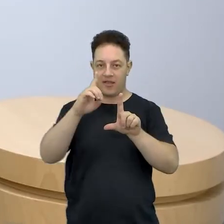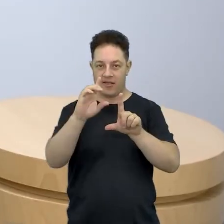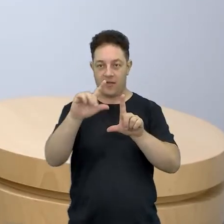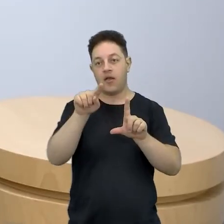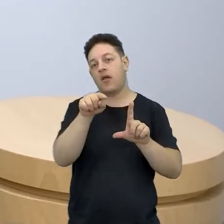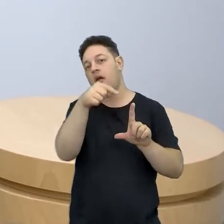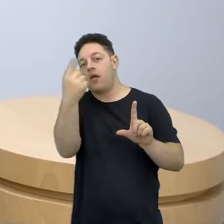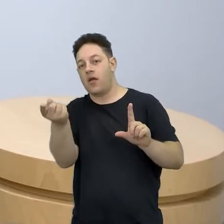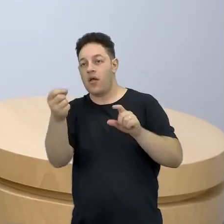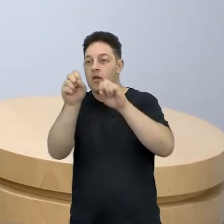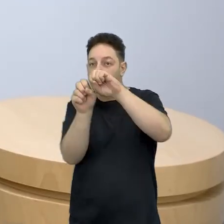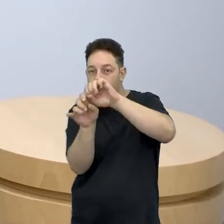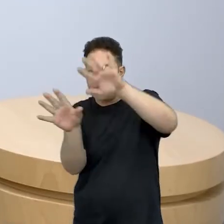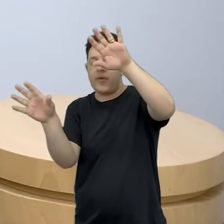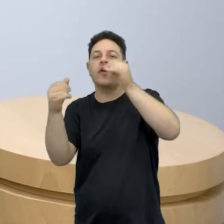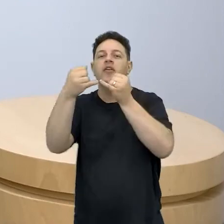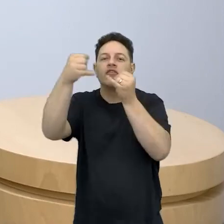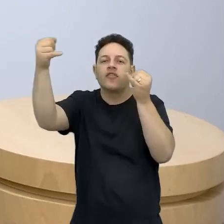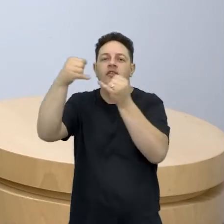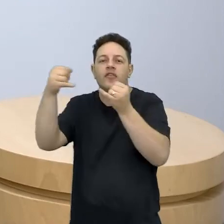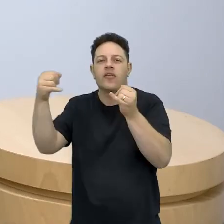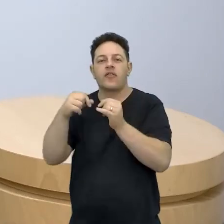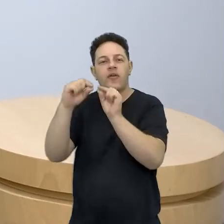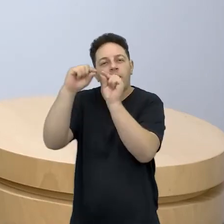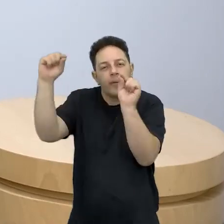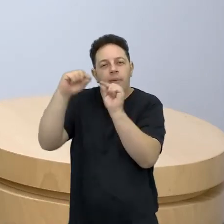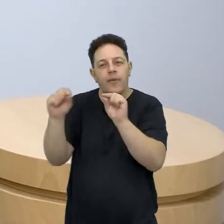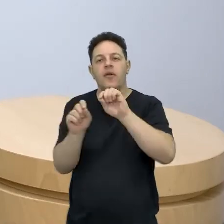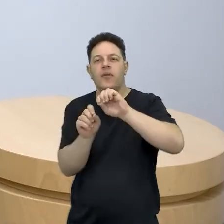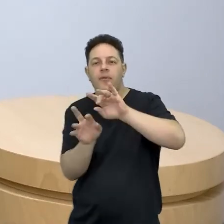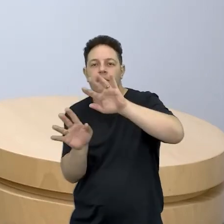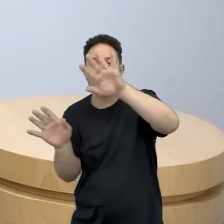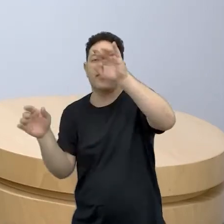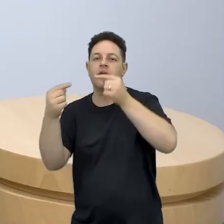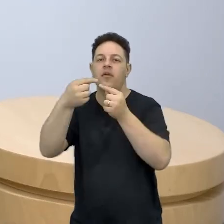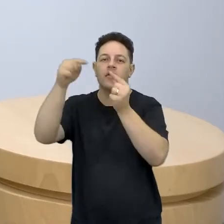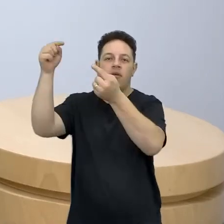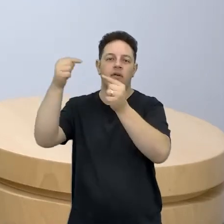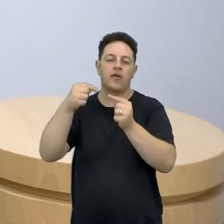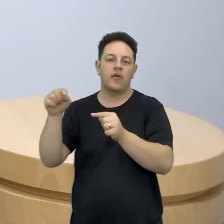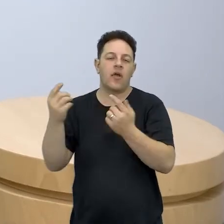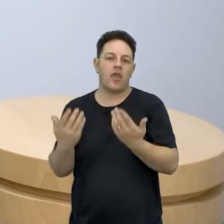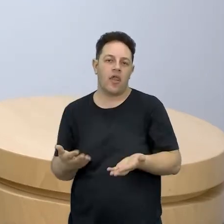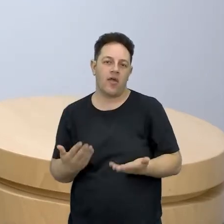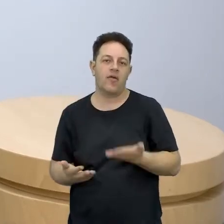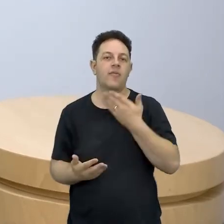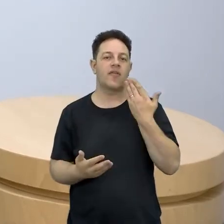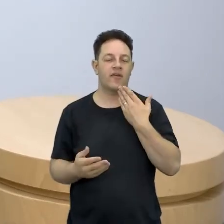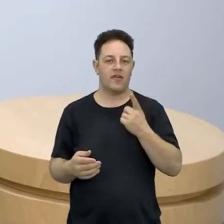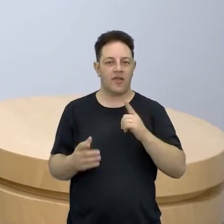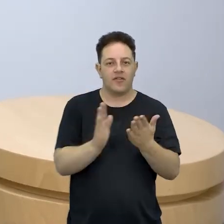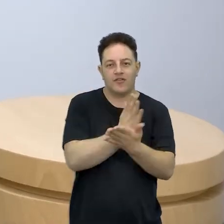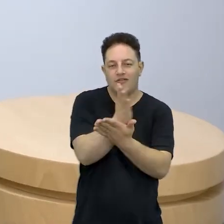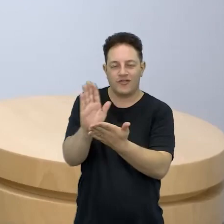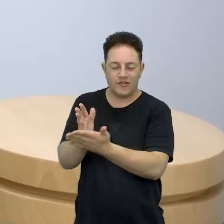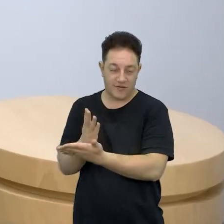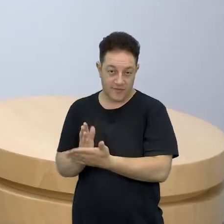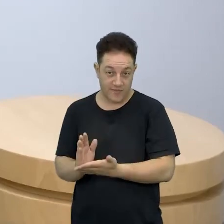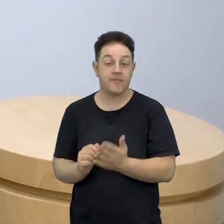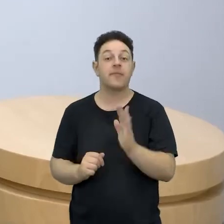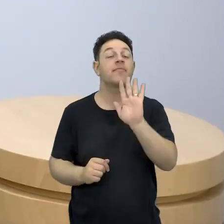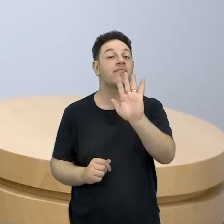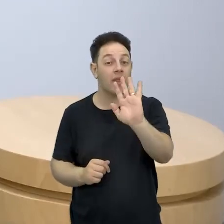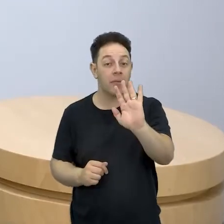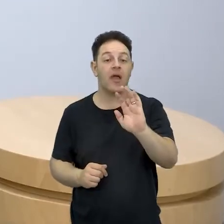E aí, quando vai distribuindo, os fios são mais finos. Porque é subdividido dentro de casa. Só que, por